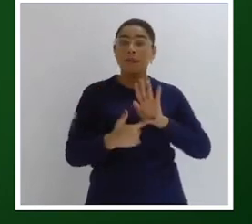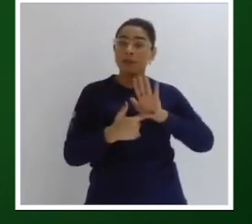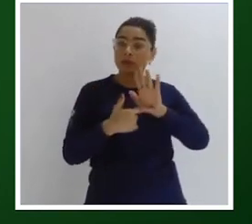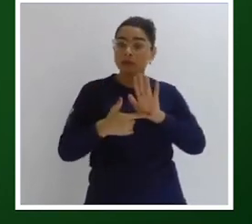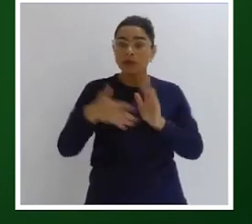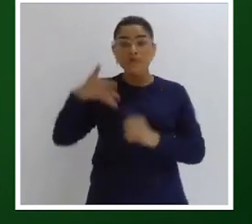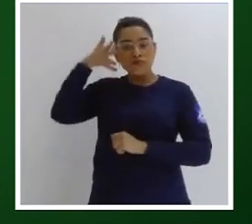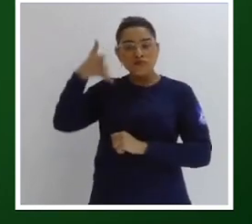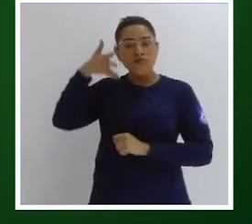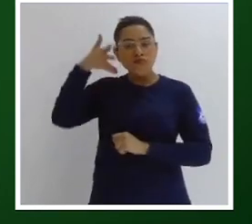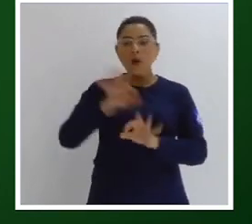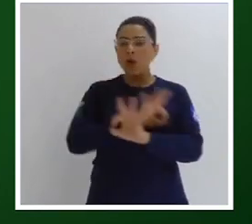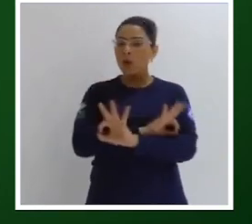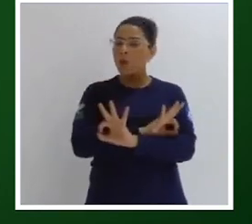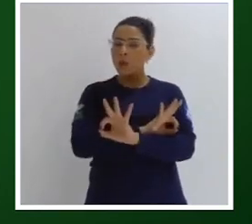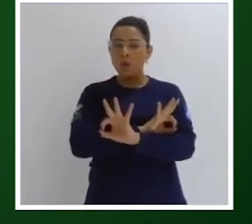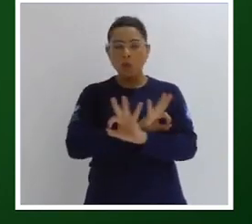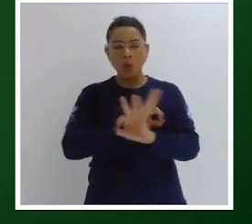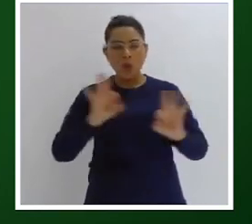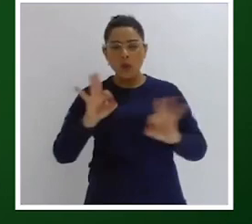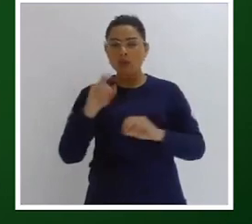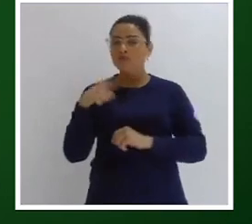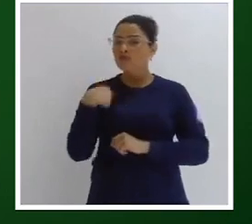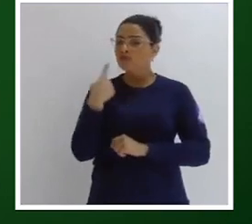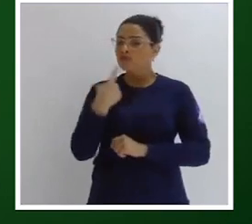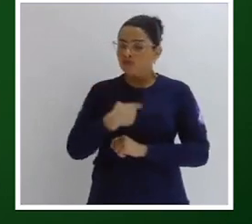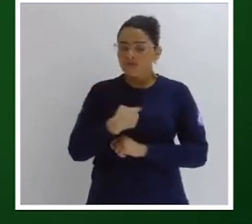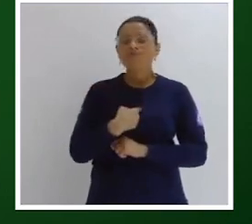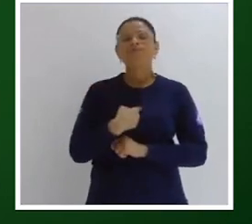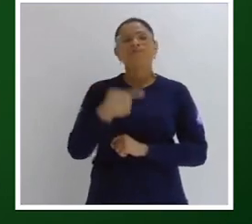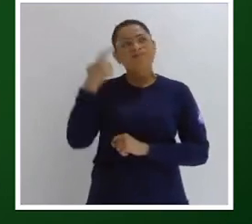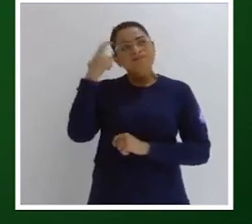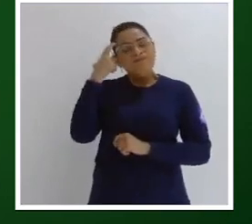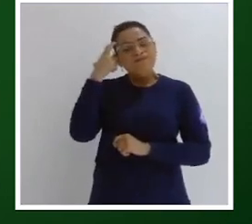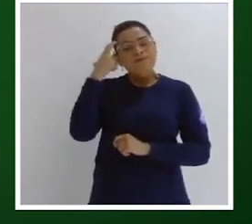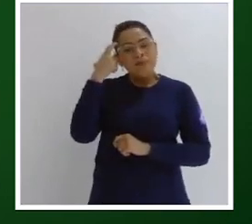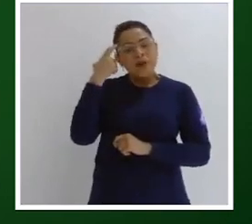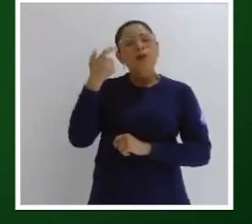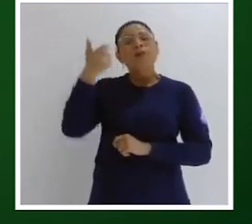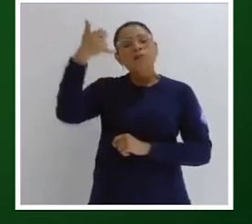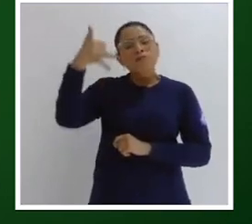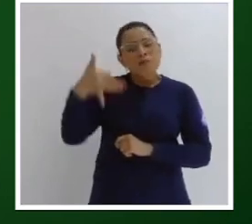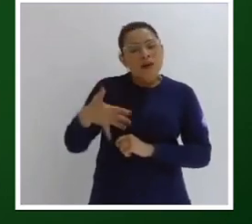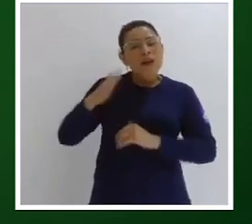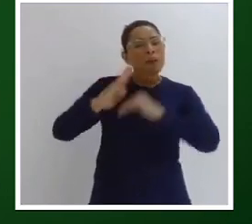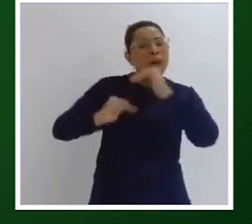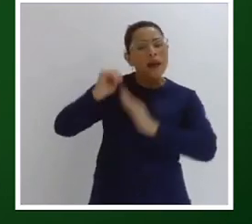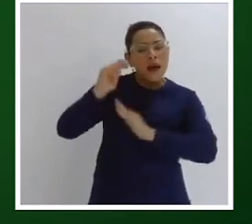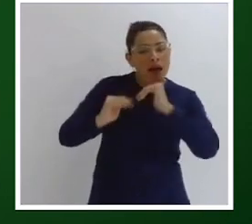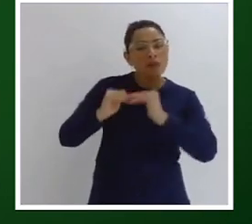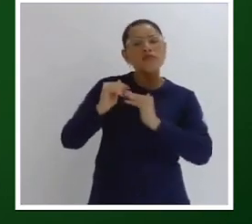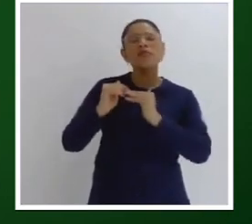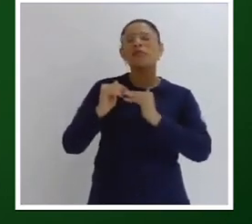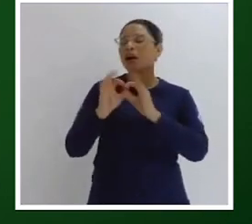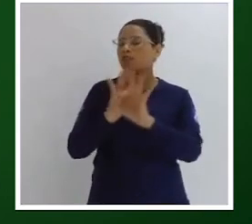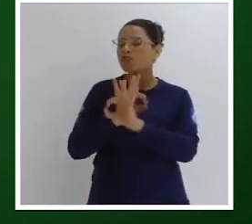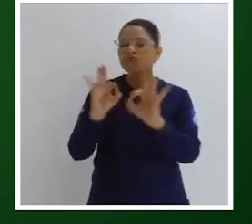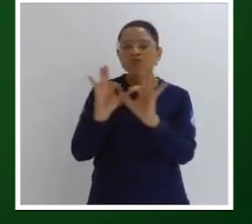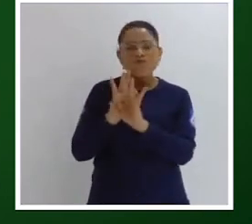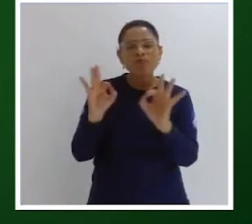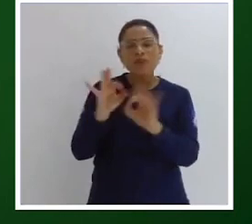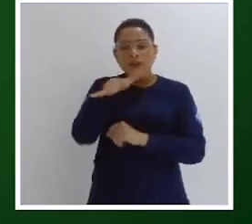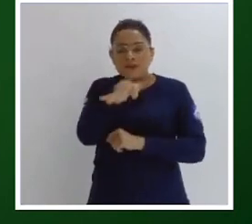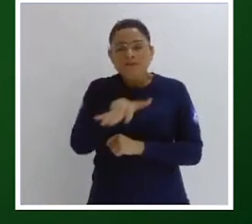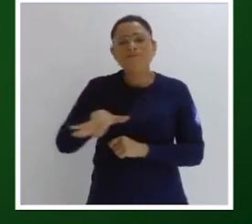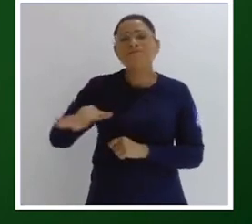né nos fez aqui você aí comentando as suas práticas exitosas dessa região que